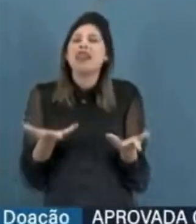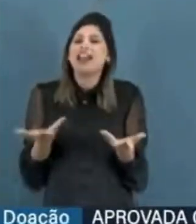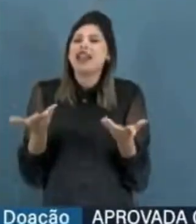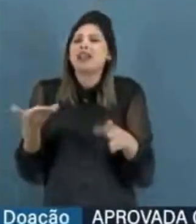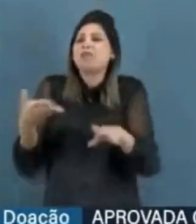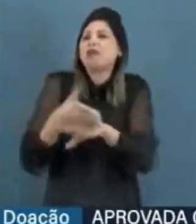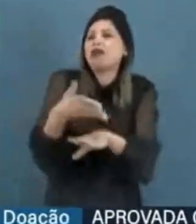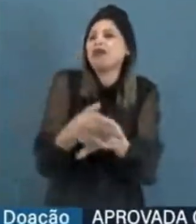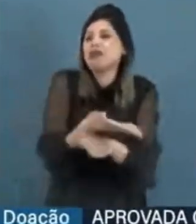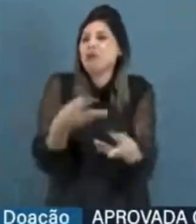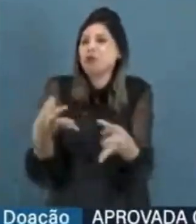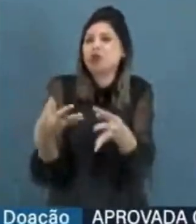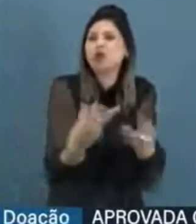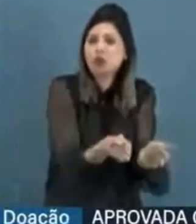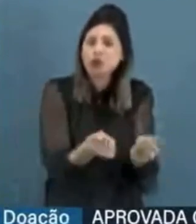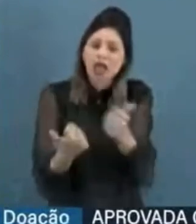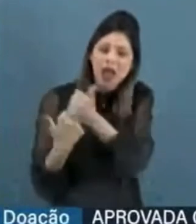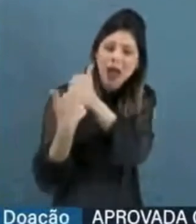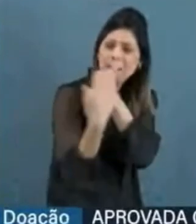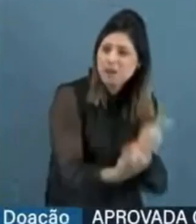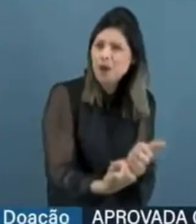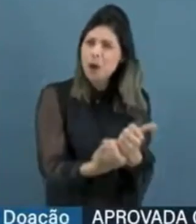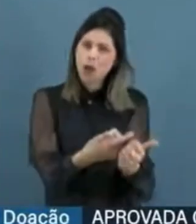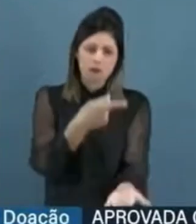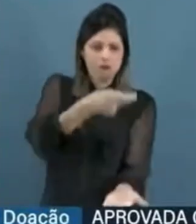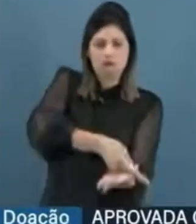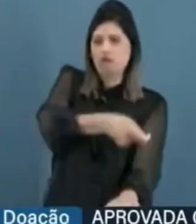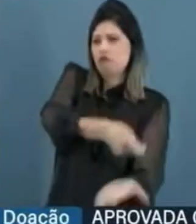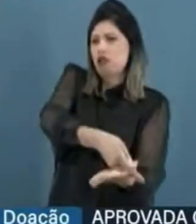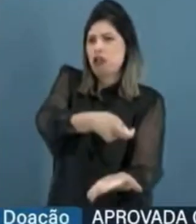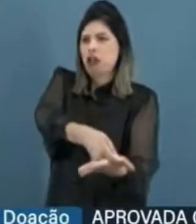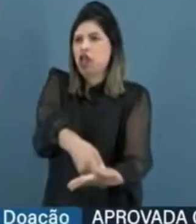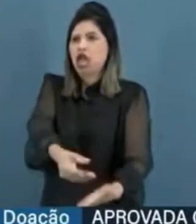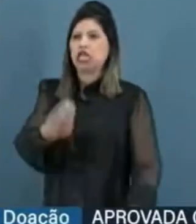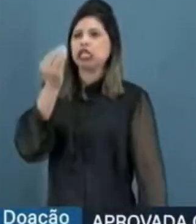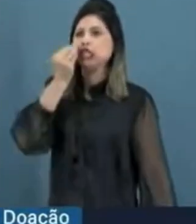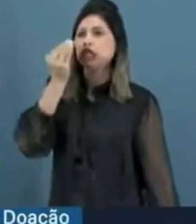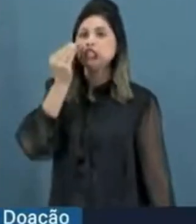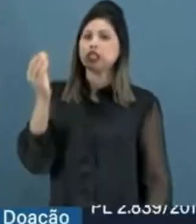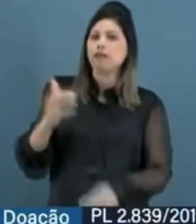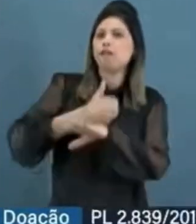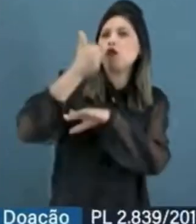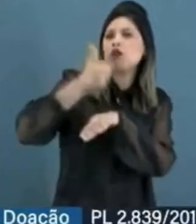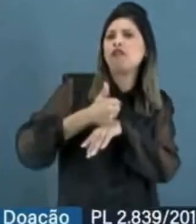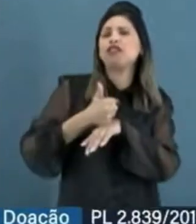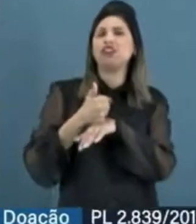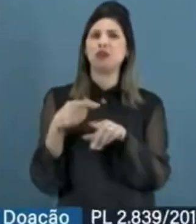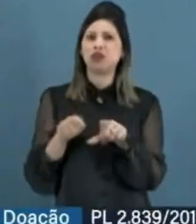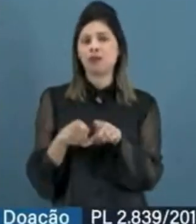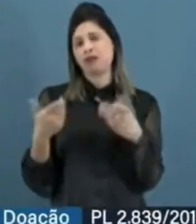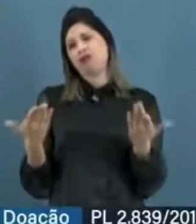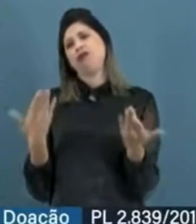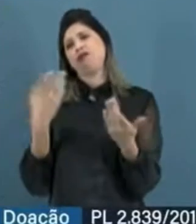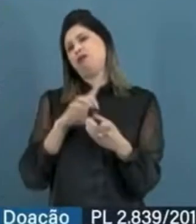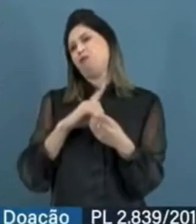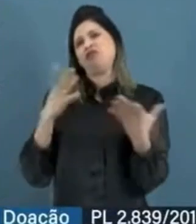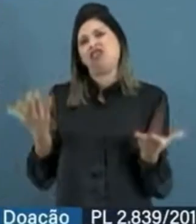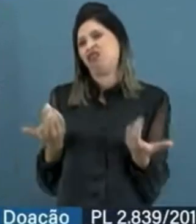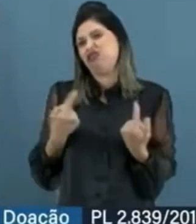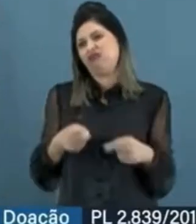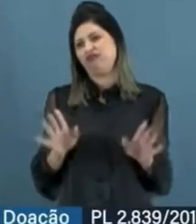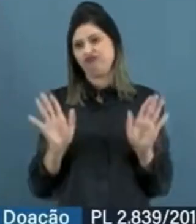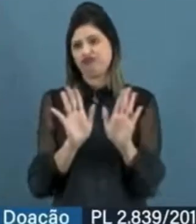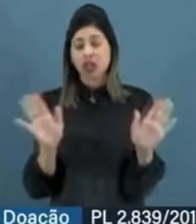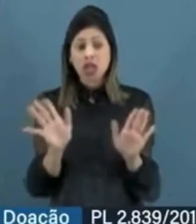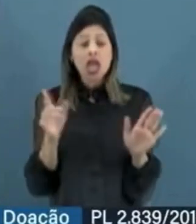nessa. E apoia e sustenta essas ações golpistas e antidemocráticas. É importante dizer